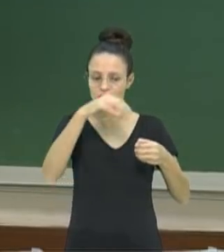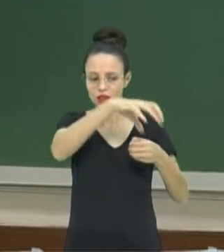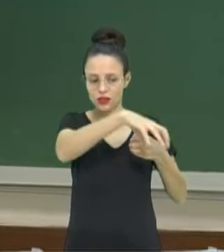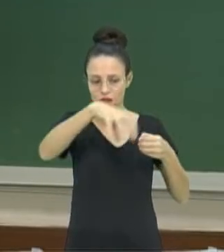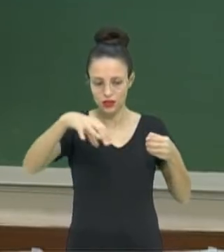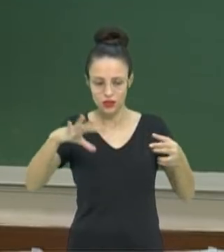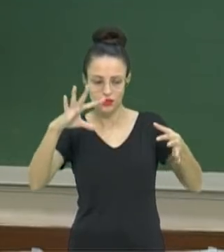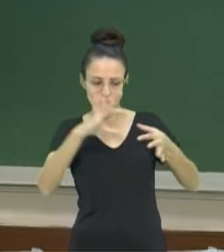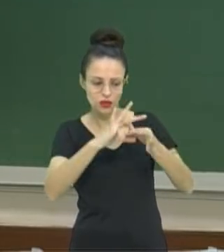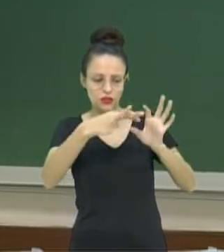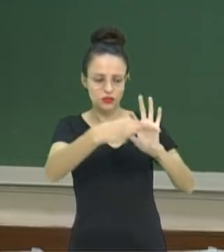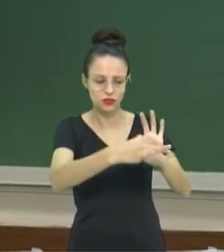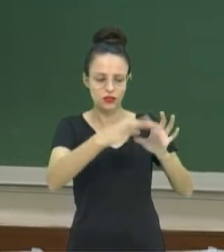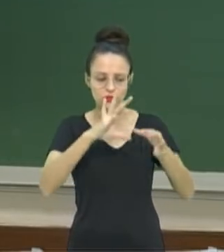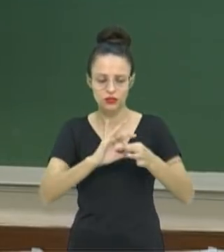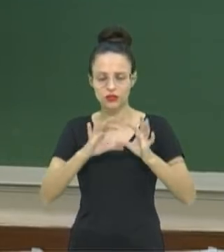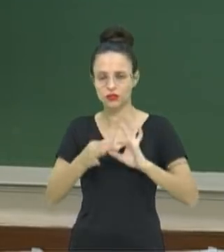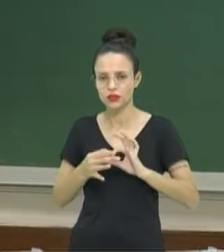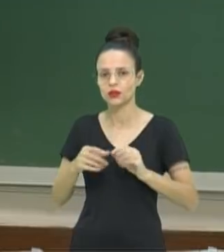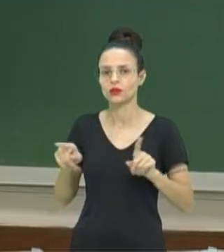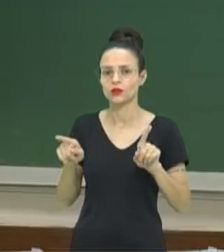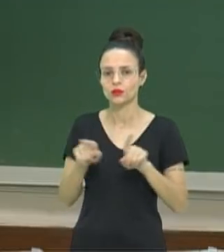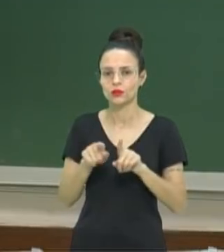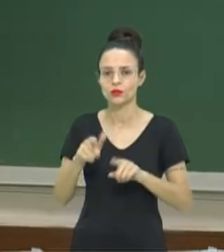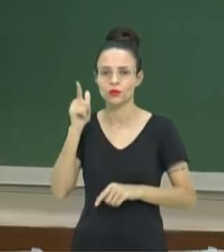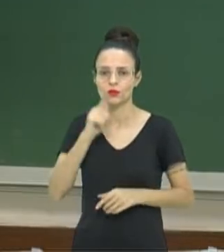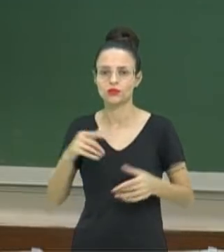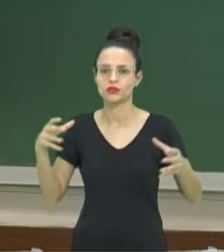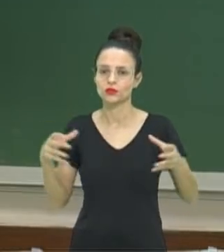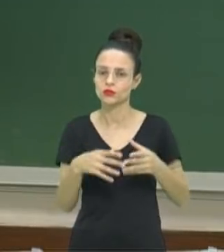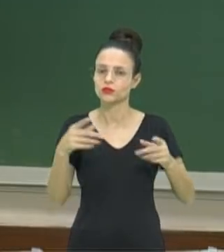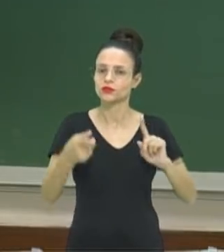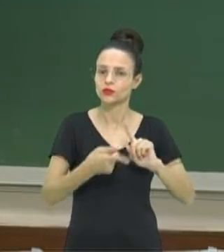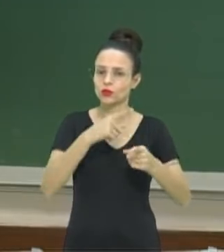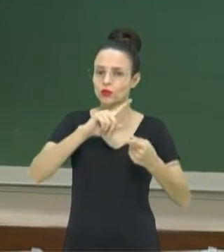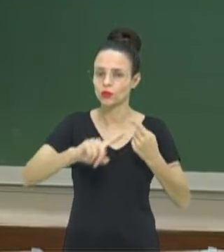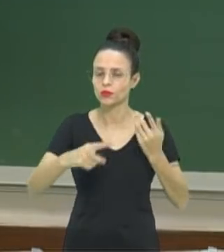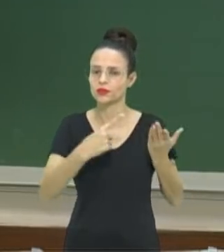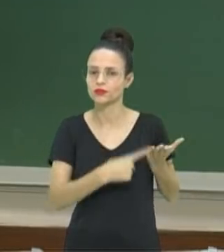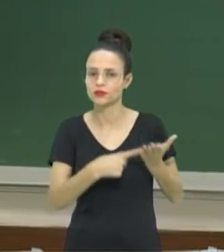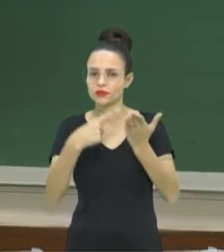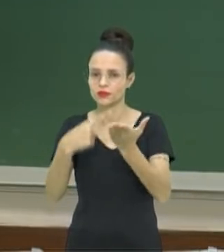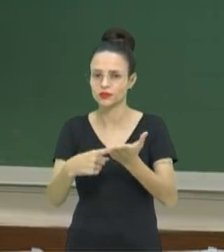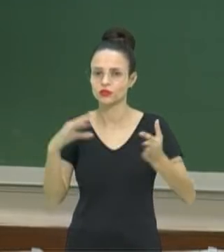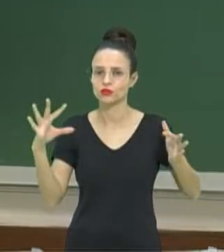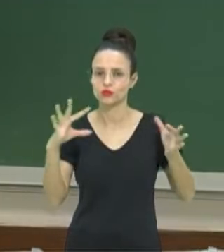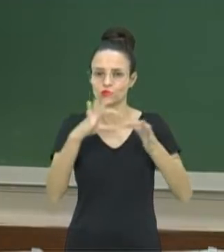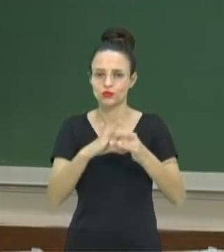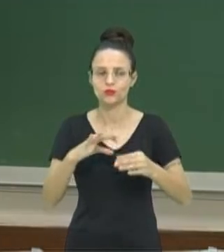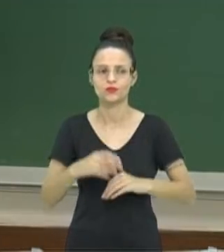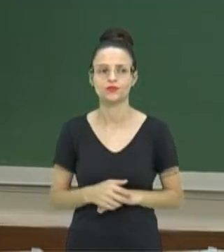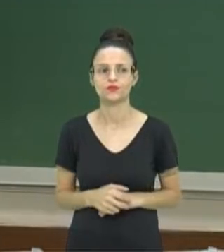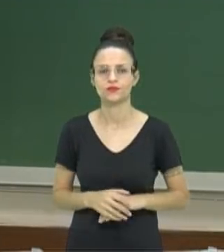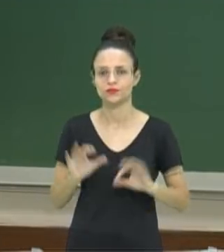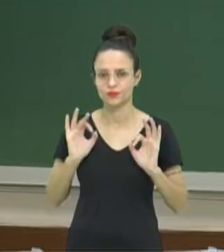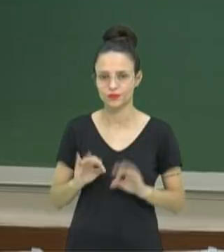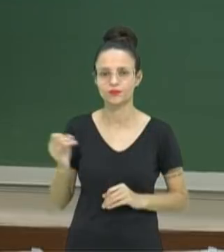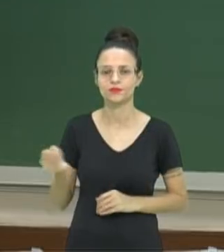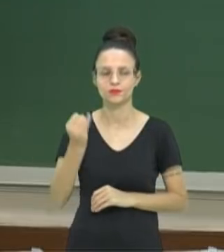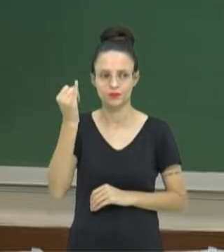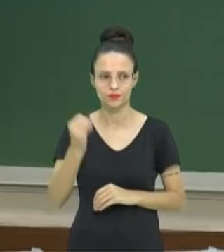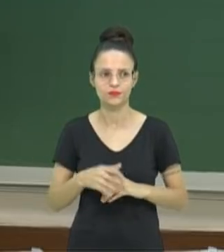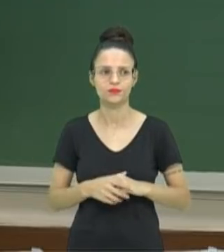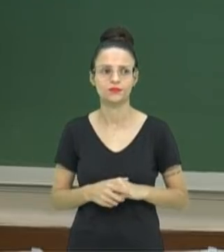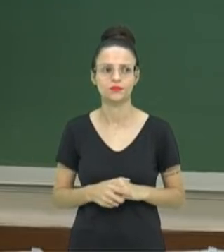região metropolitana para que exista ali um conjunto, uma combinação que seja feito junto, certo? Então é bem importante